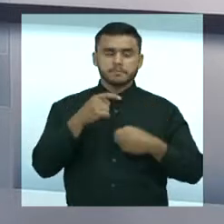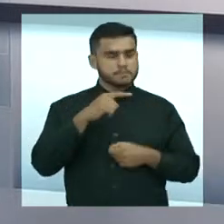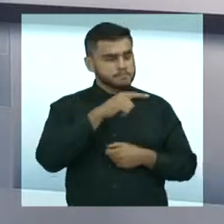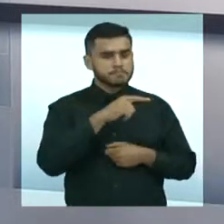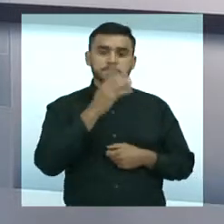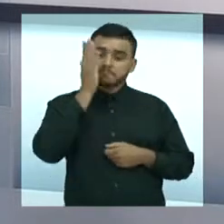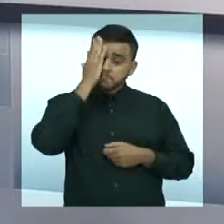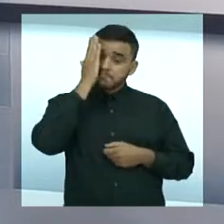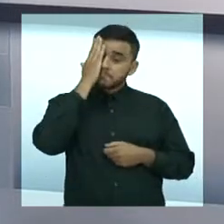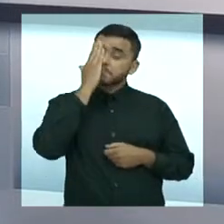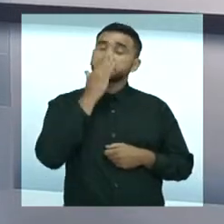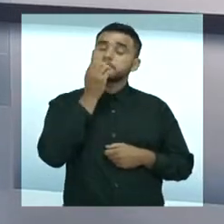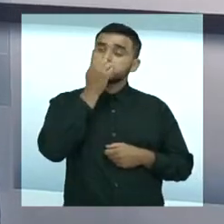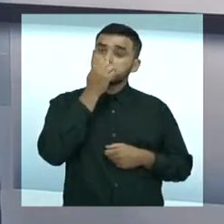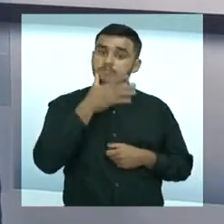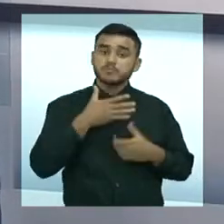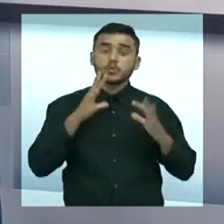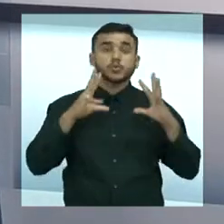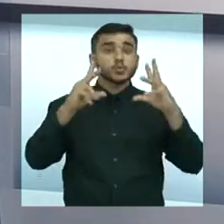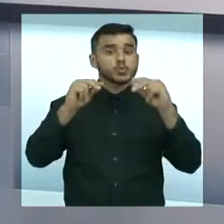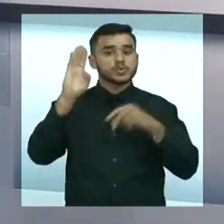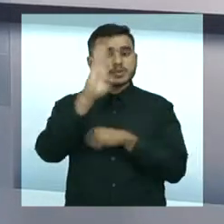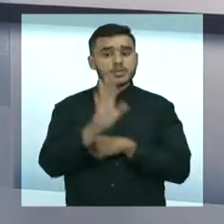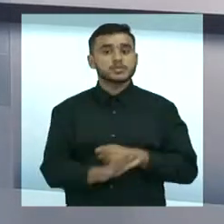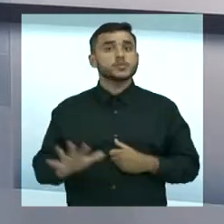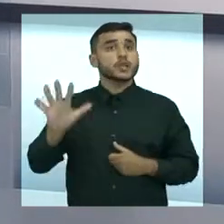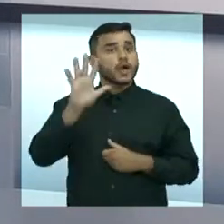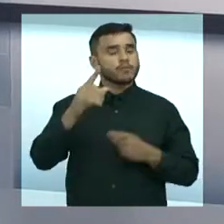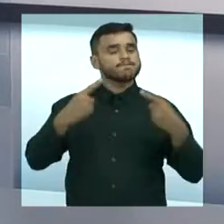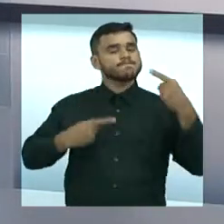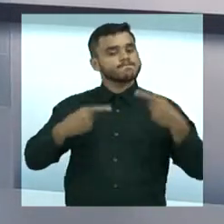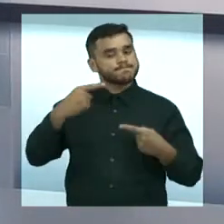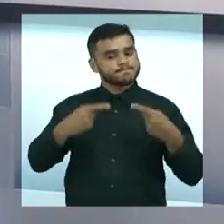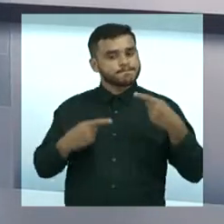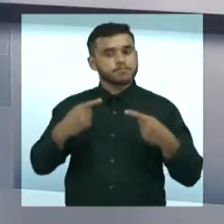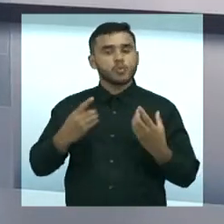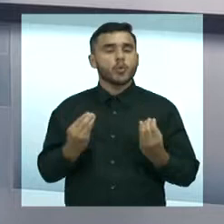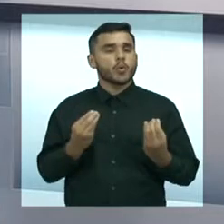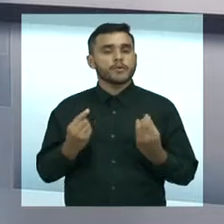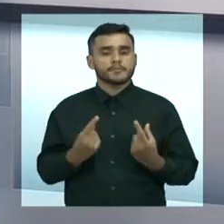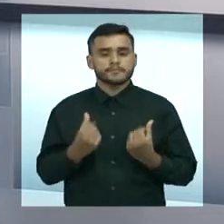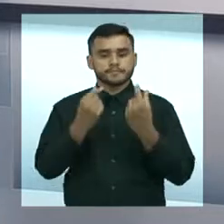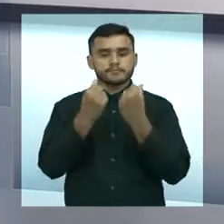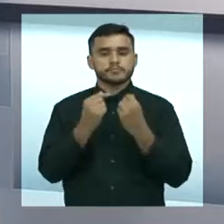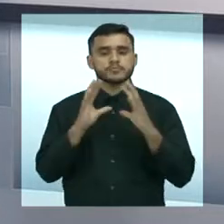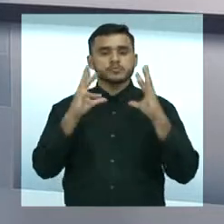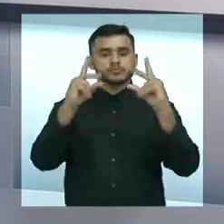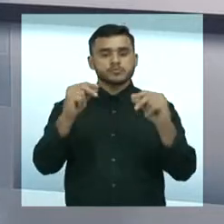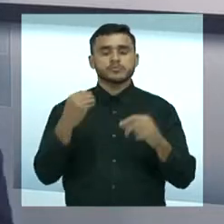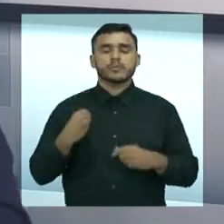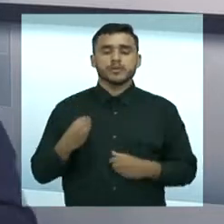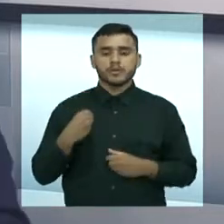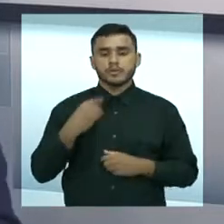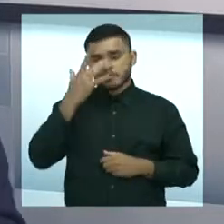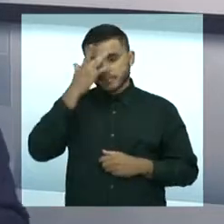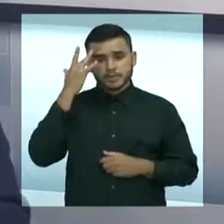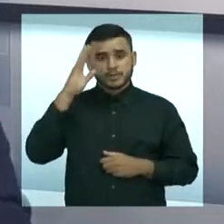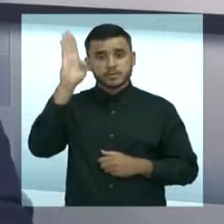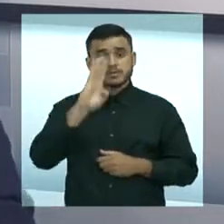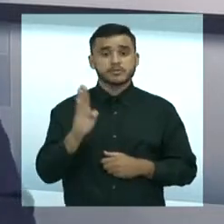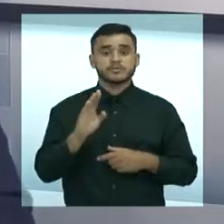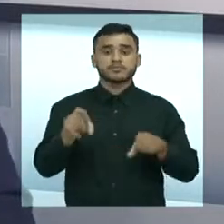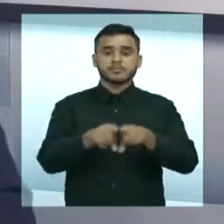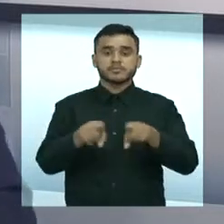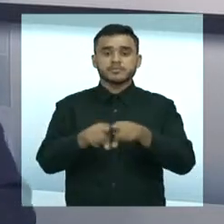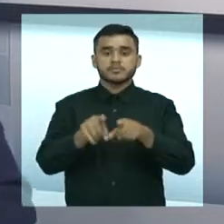influenciam diretamente na política e, consequentemente, na economia e na vida de brasileiros e brasileiras e de